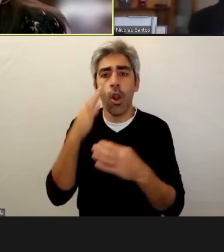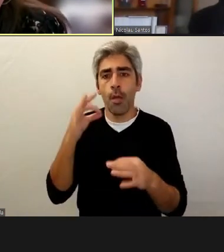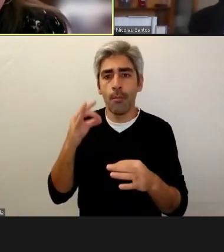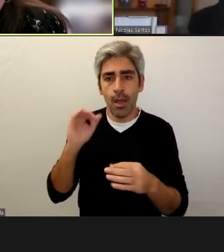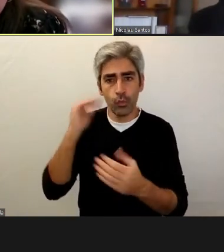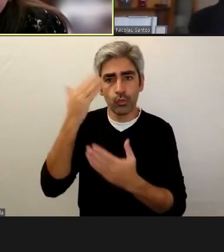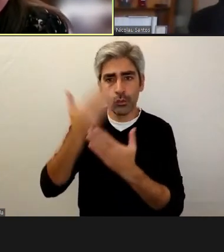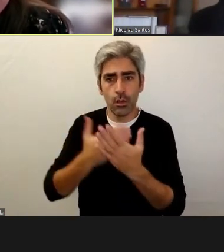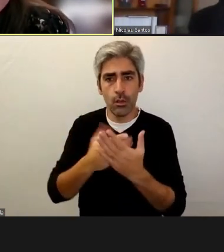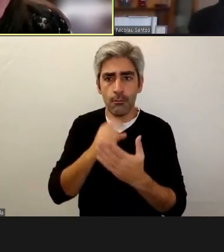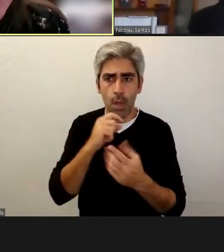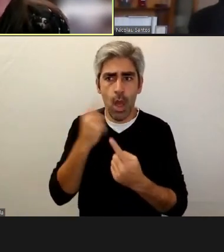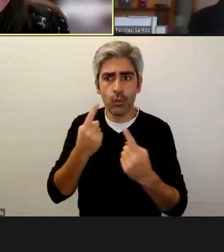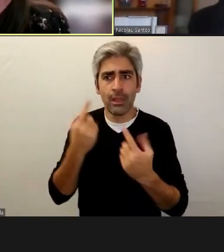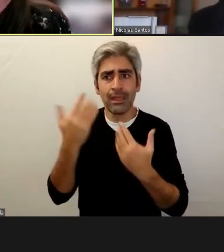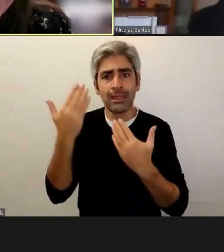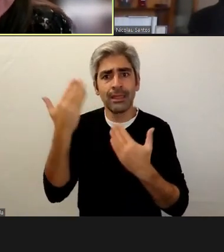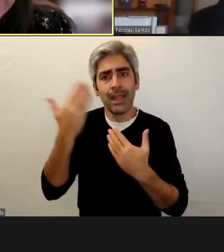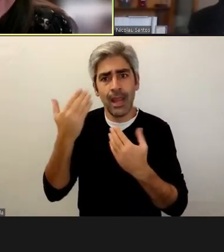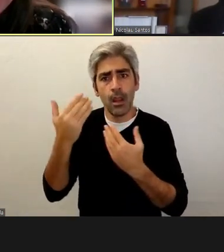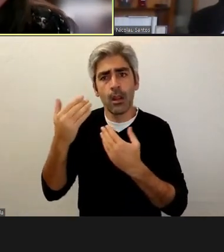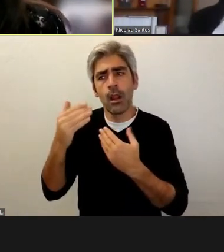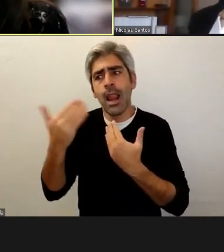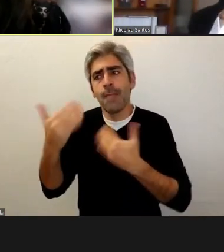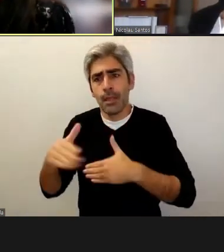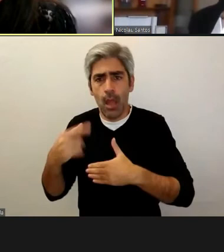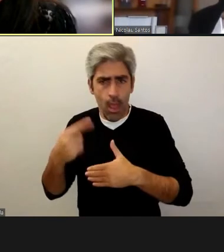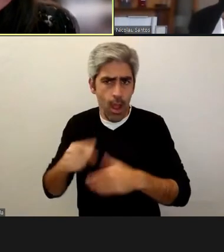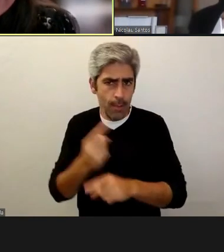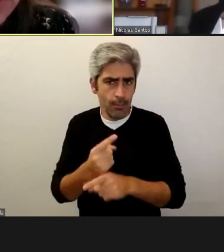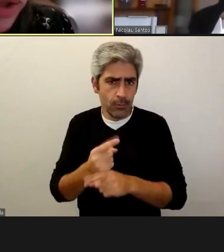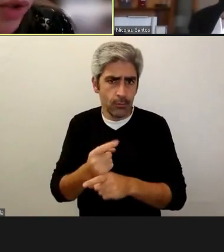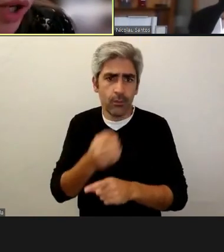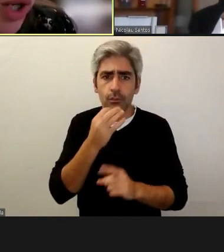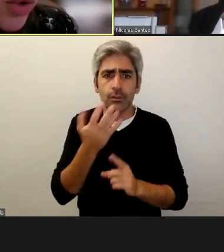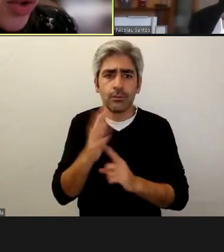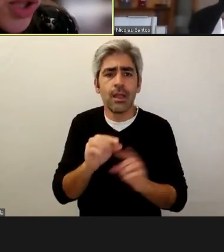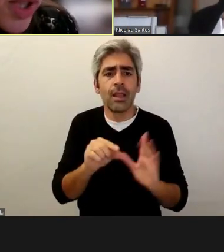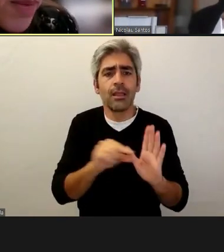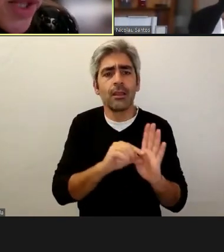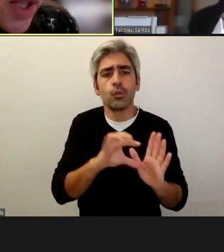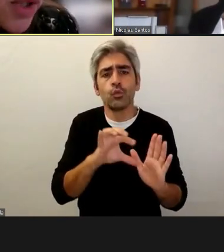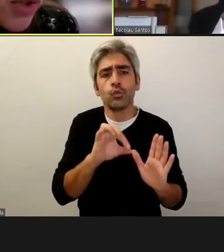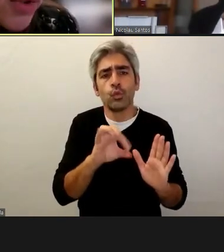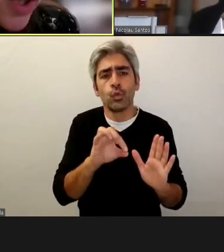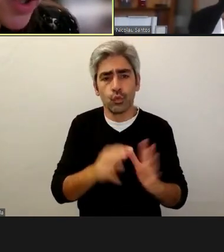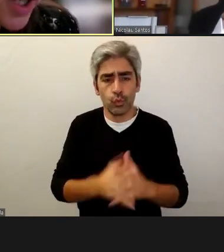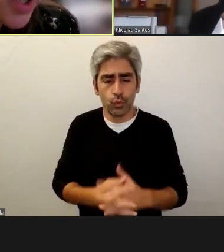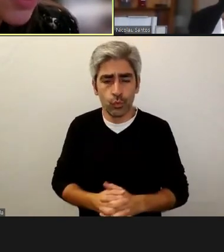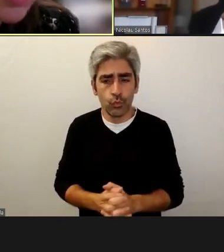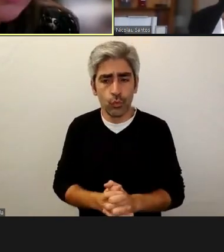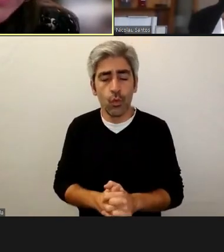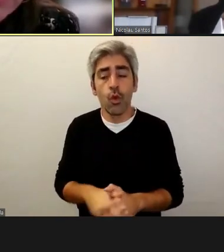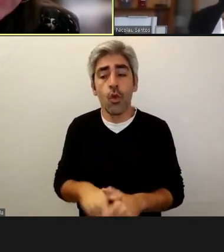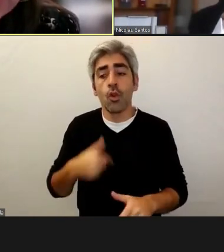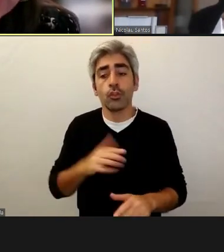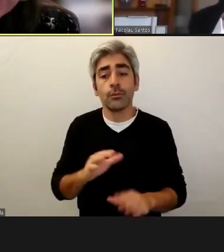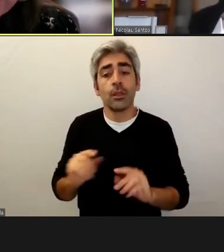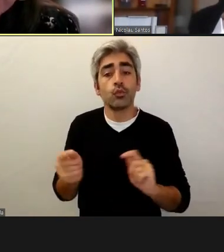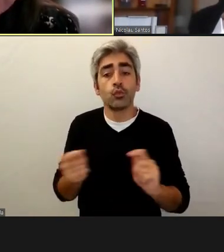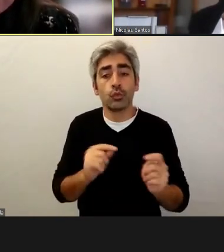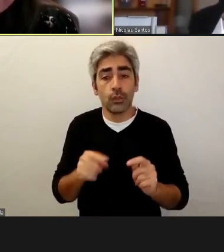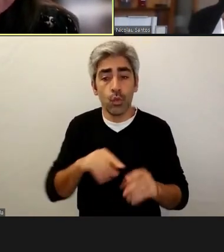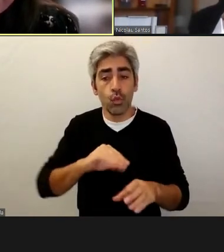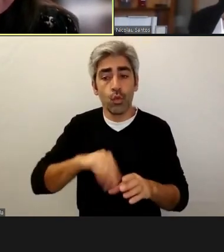constitucional, afetações de direitos. Claro que há afetações de direitos, eu falava há pouco no artigo 18. O que nós estamos aqui a discutir é, num contexto que é um